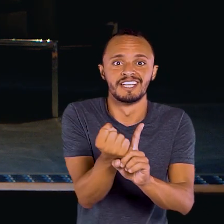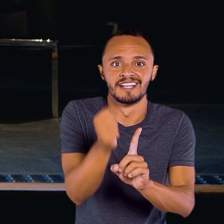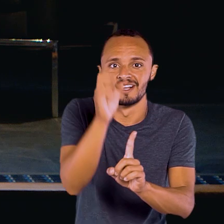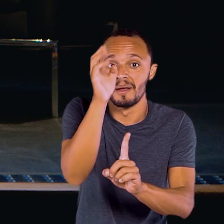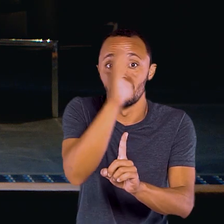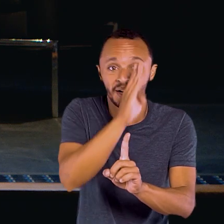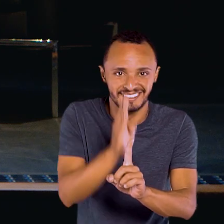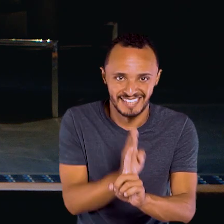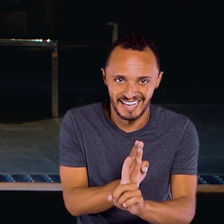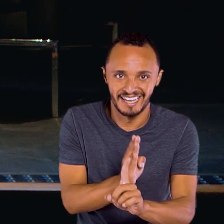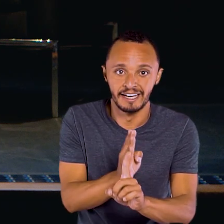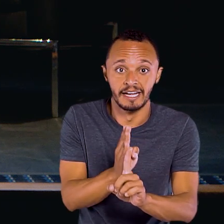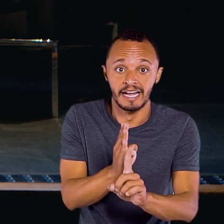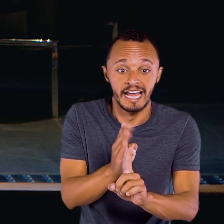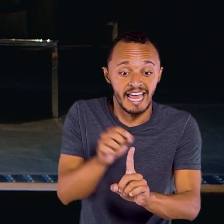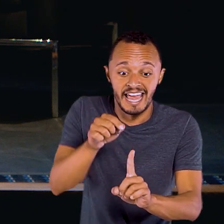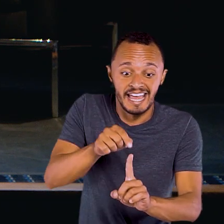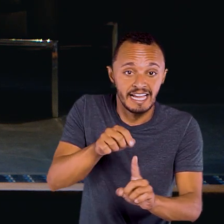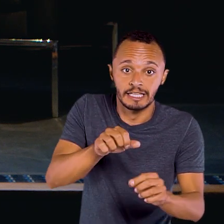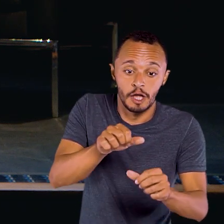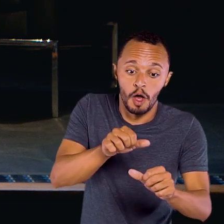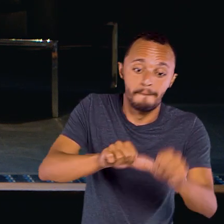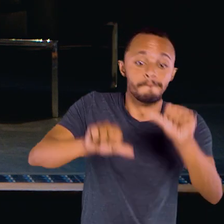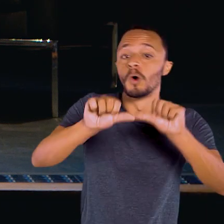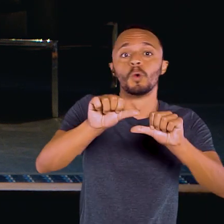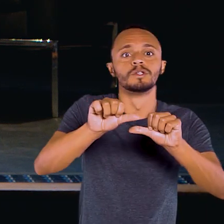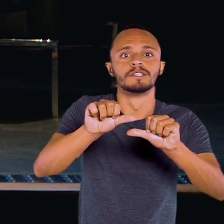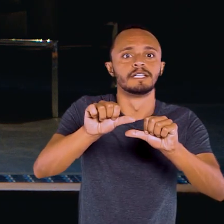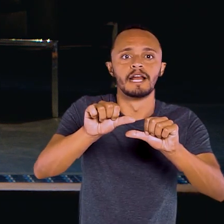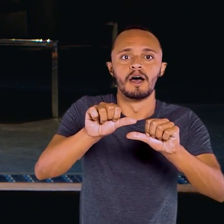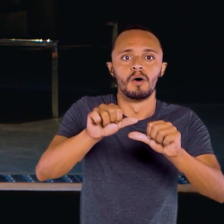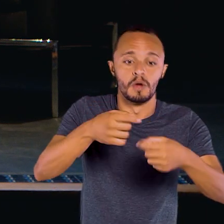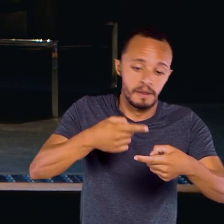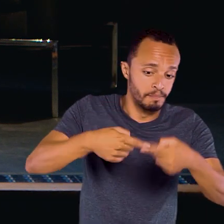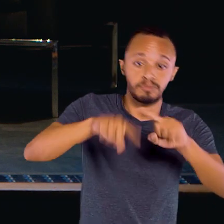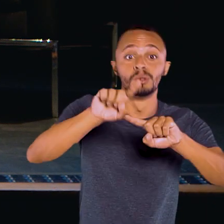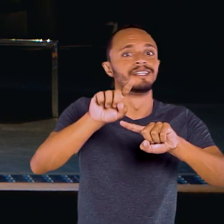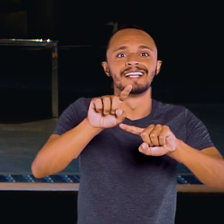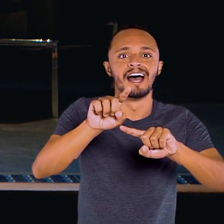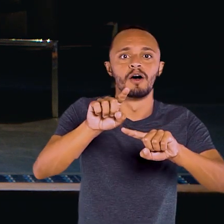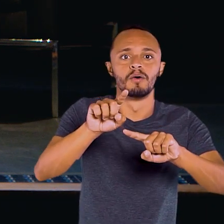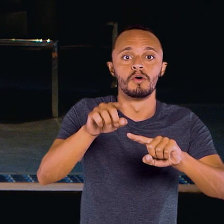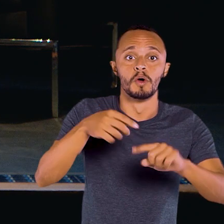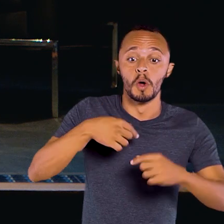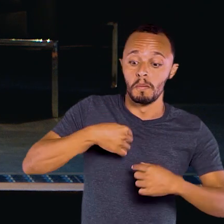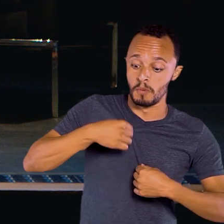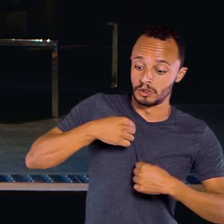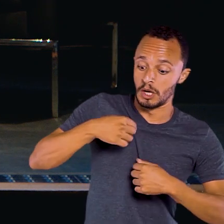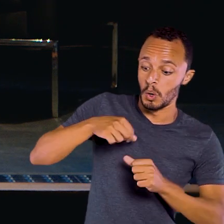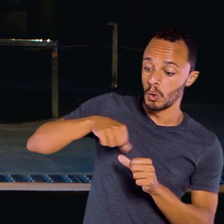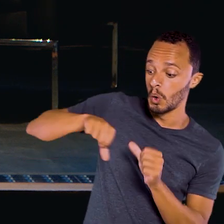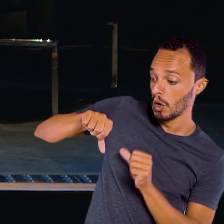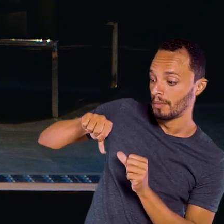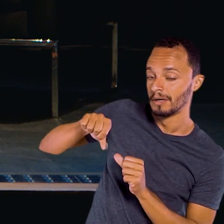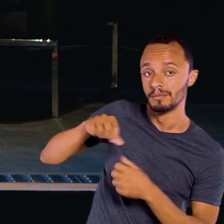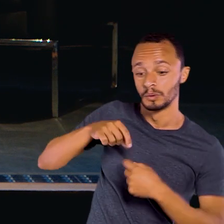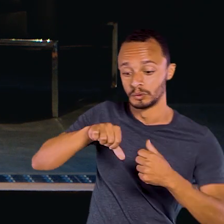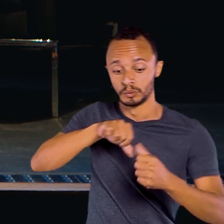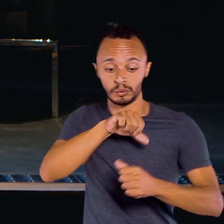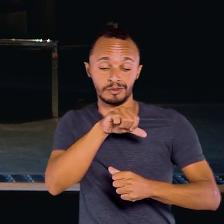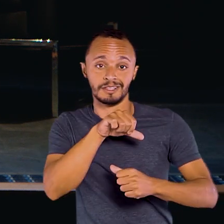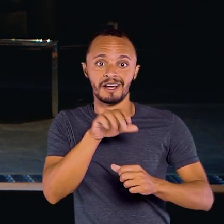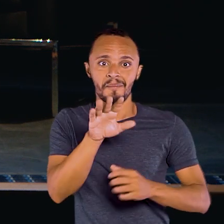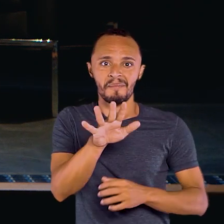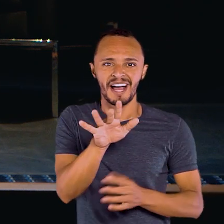em não mudar. A gente dá um jeito de maquiar, muda a roupa, muda não sei o quê, mas continua tudo igual. Então,